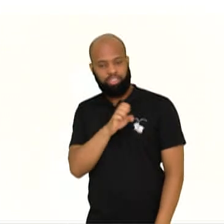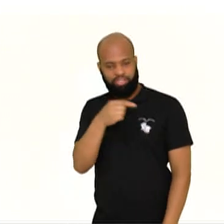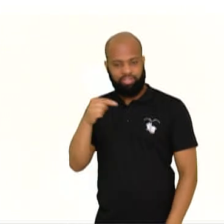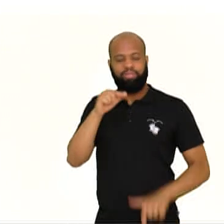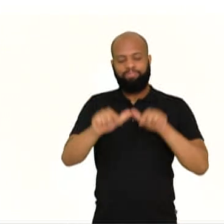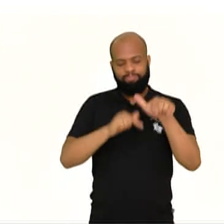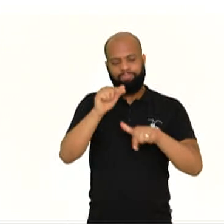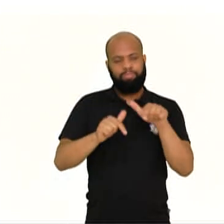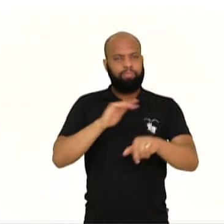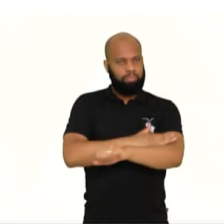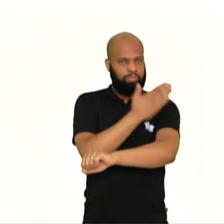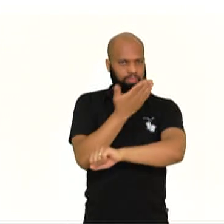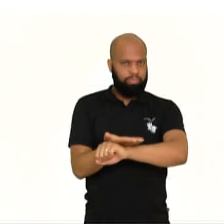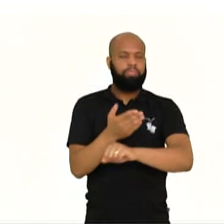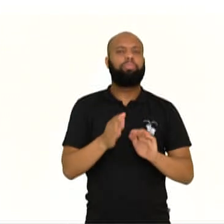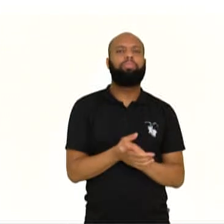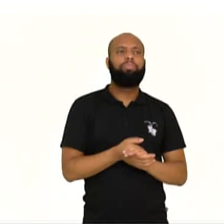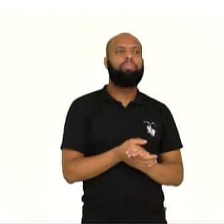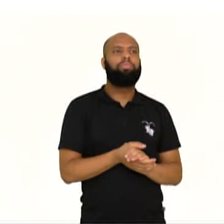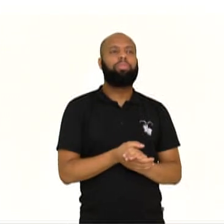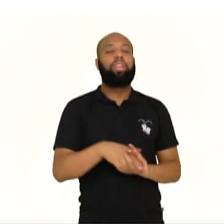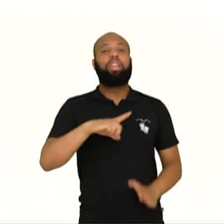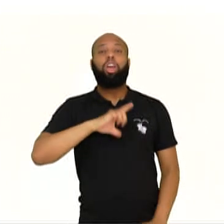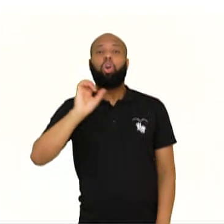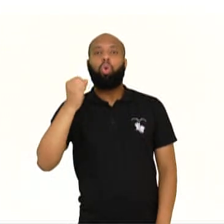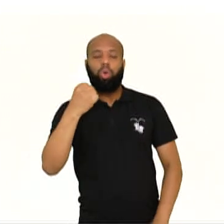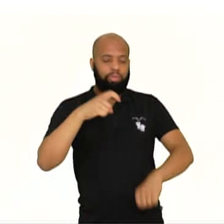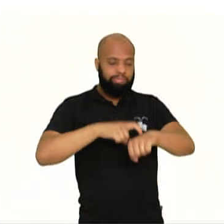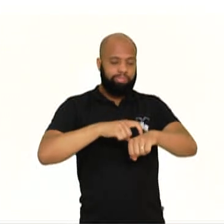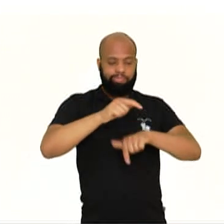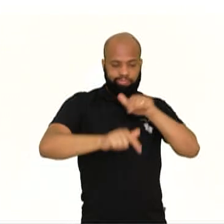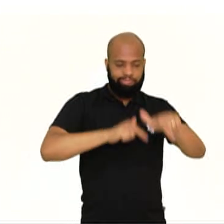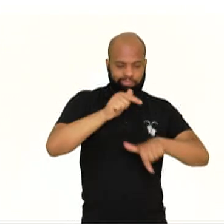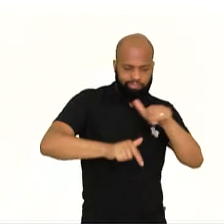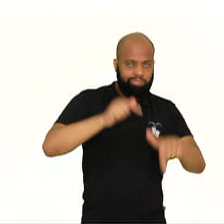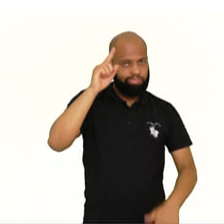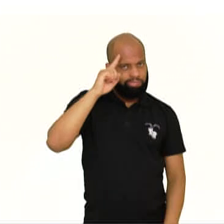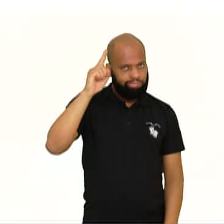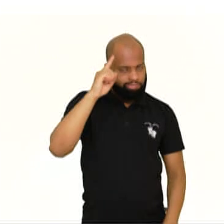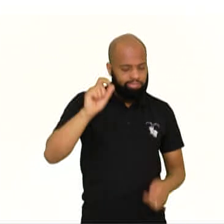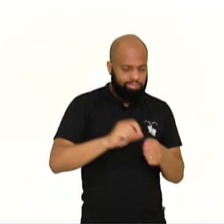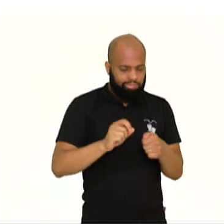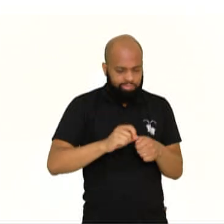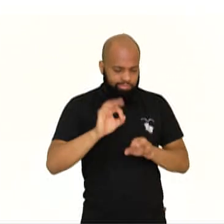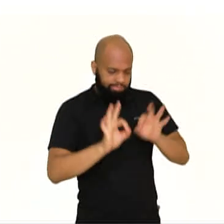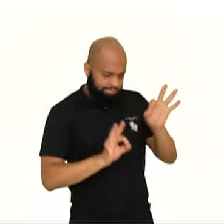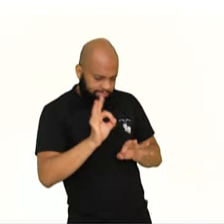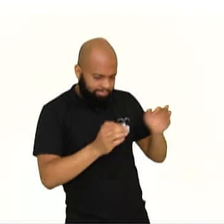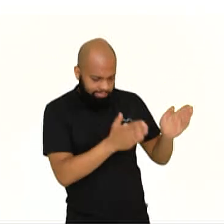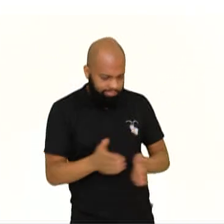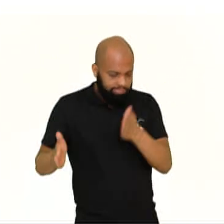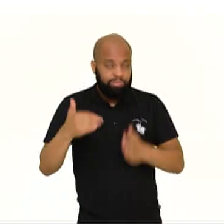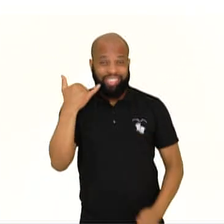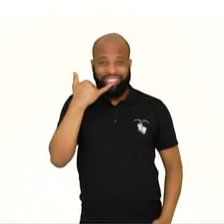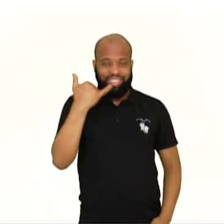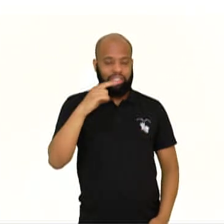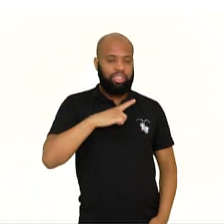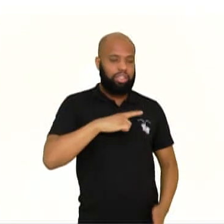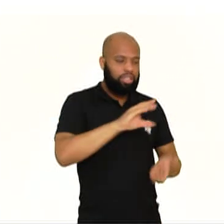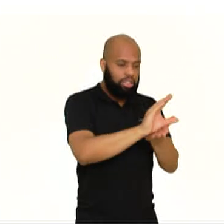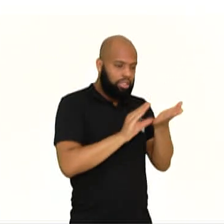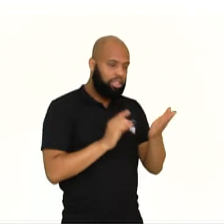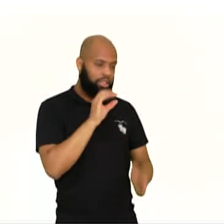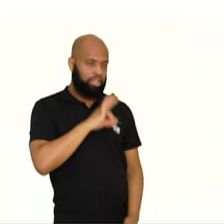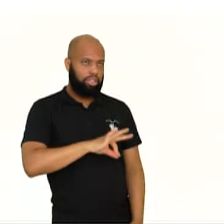dia inteiro lá. Em troca das 8 horas de trabalho diário que Zé dedica embalando celulares, ele recebe um salário de